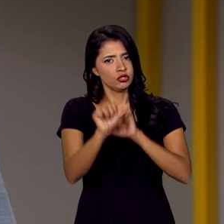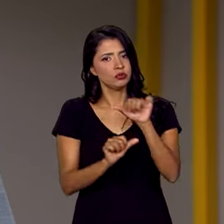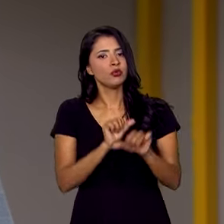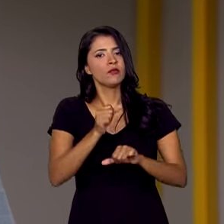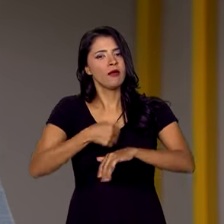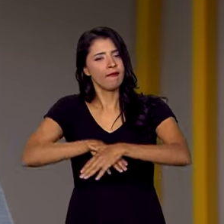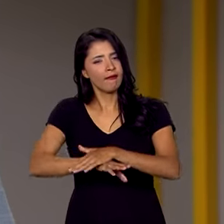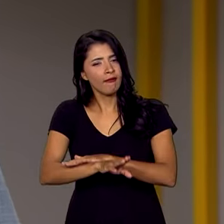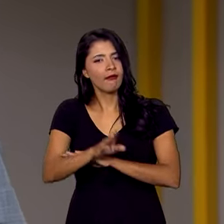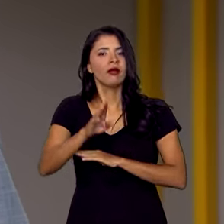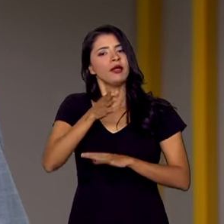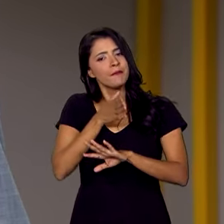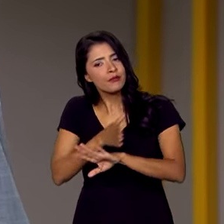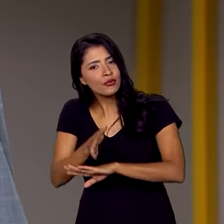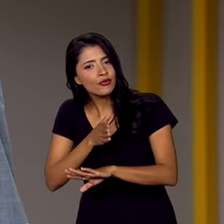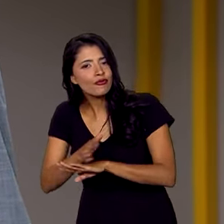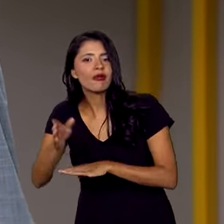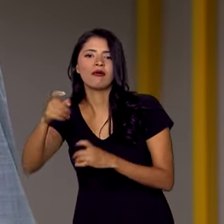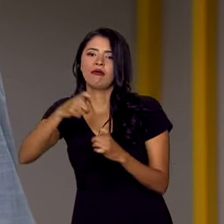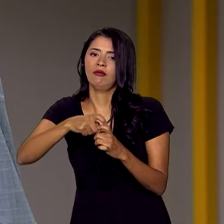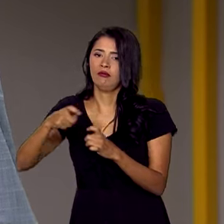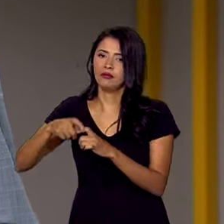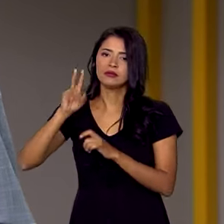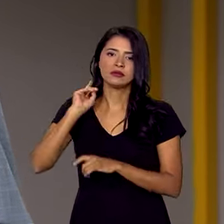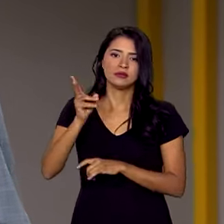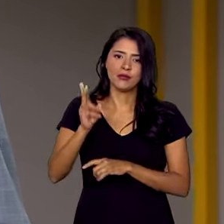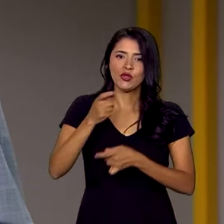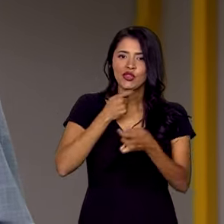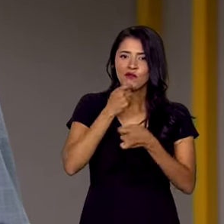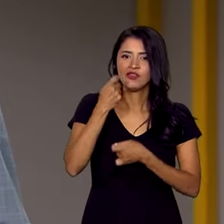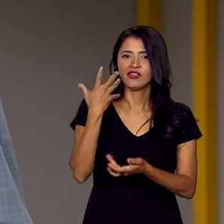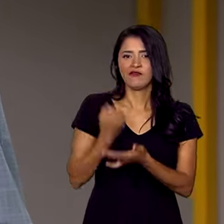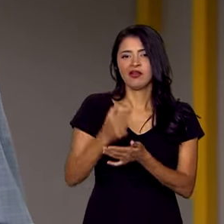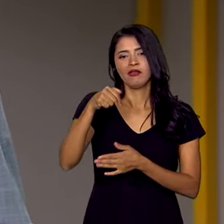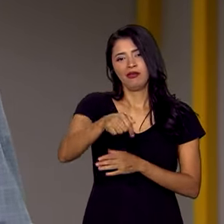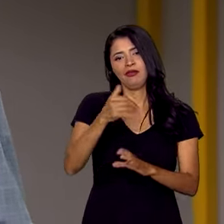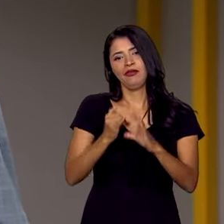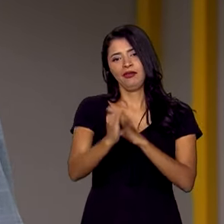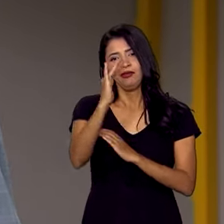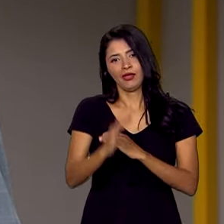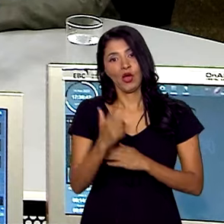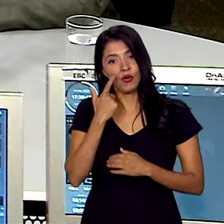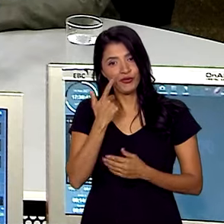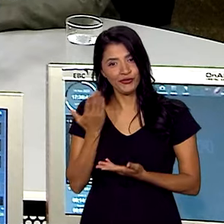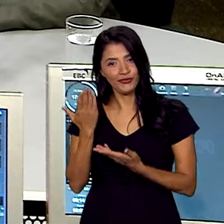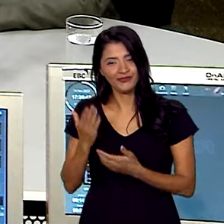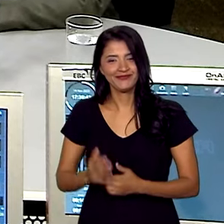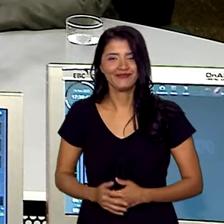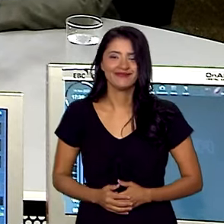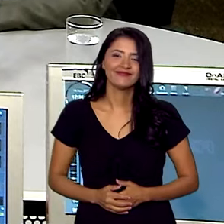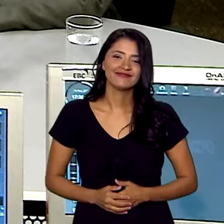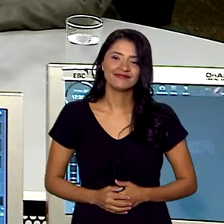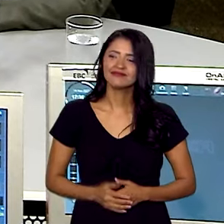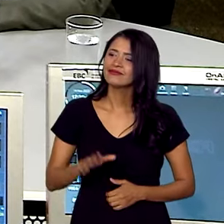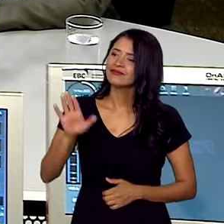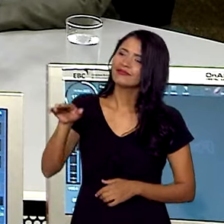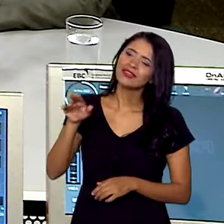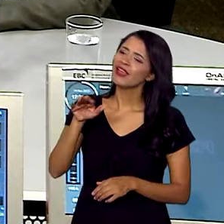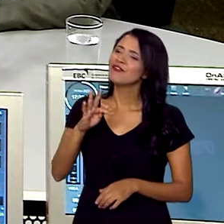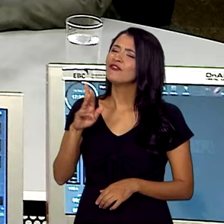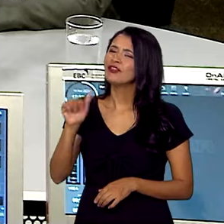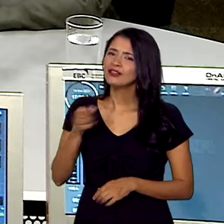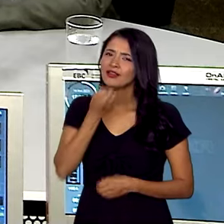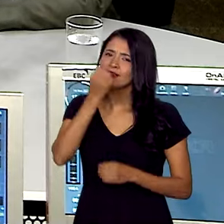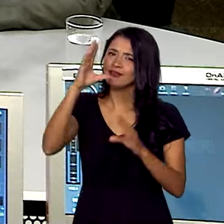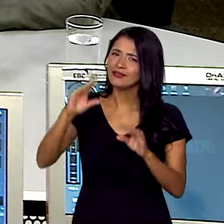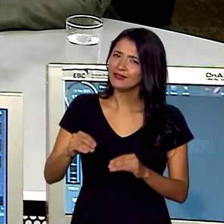procurar regularmente os serviços de saúde em uma entrevista gravada aqui na IBC confira Fernando Albuquerque Boa noite